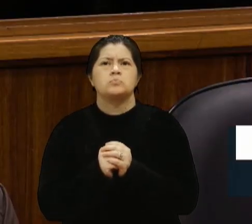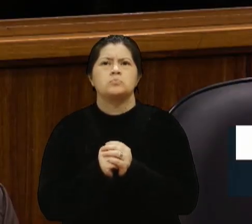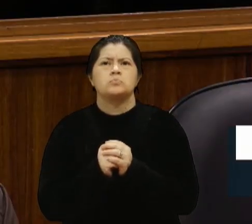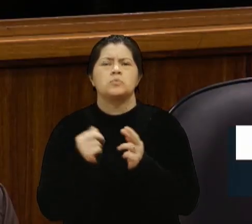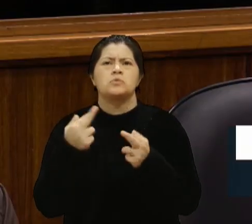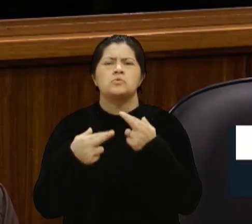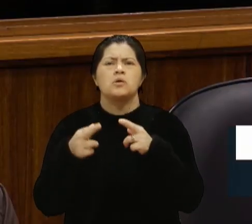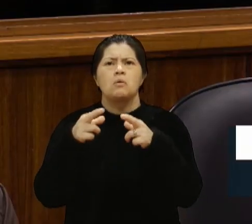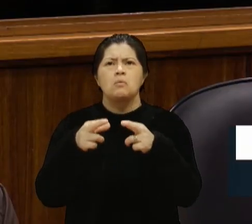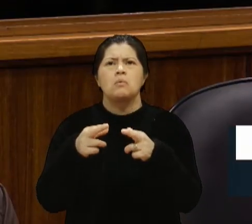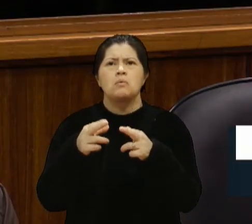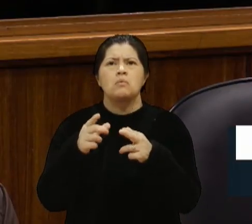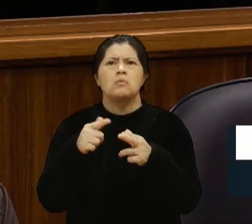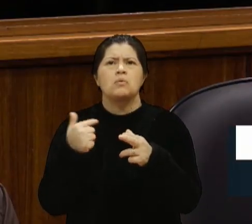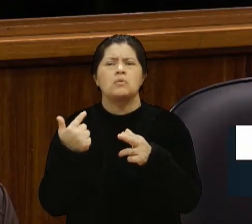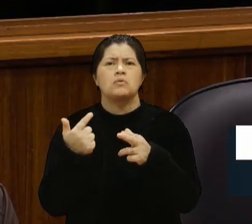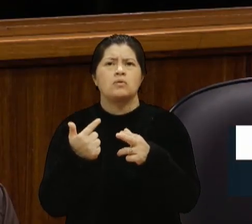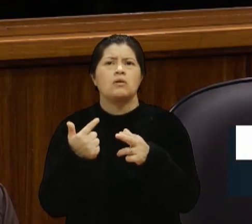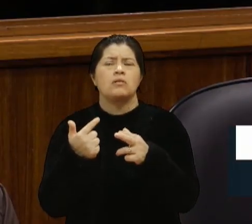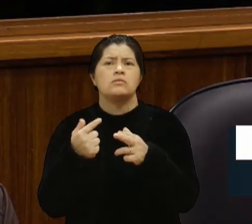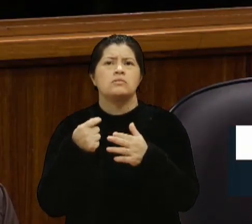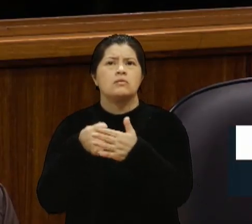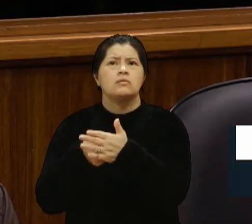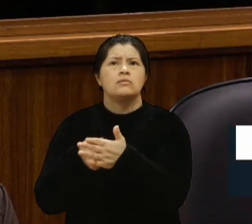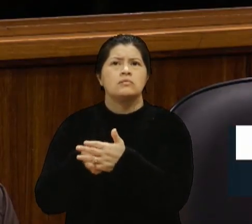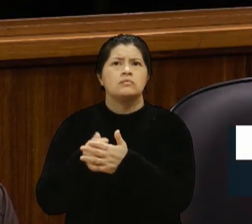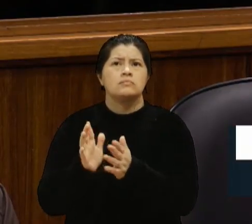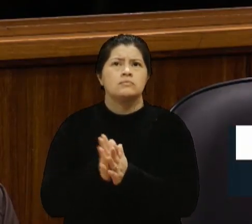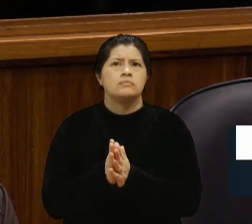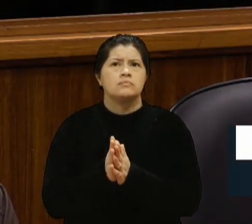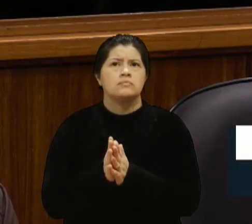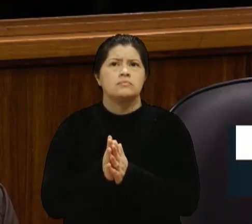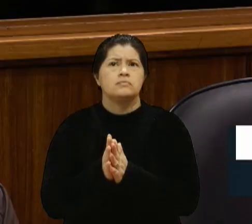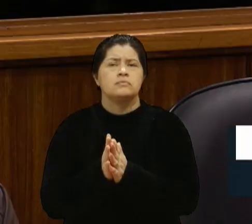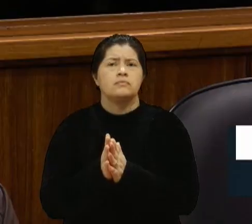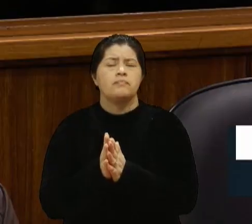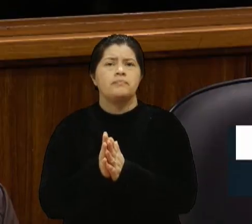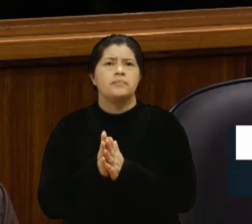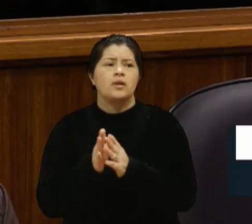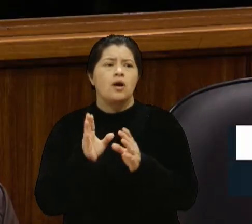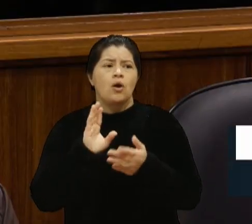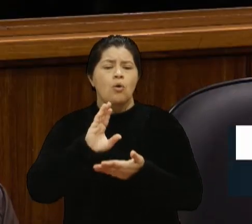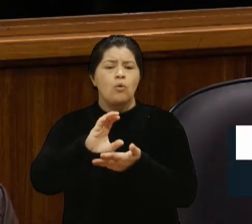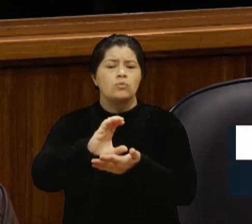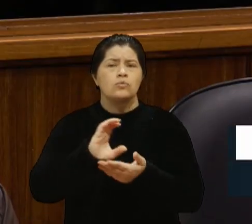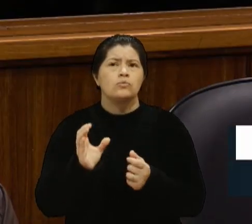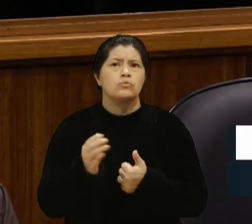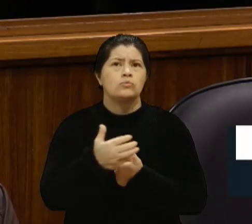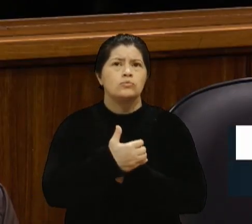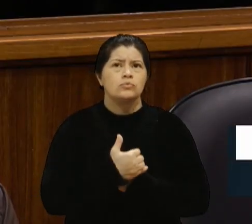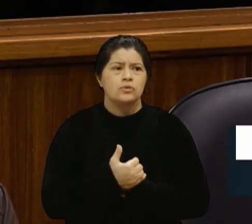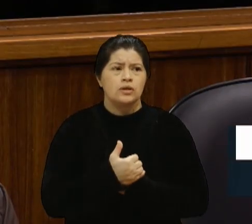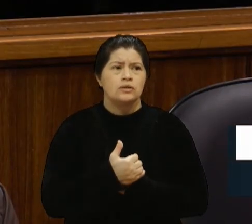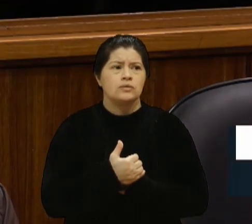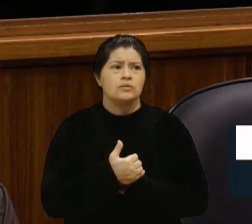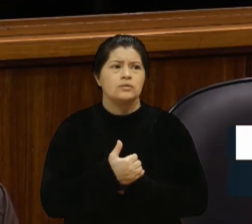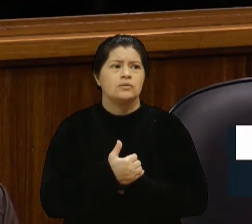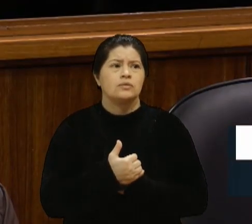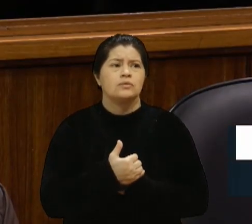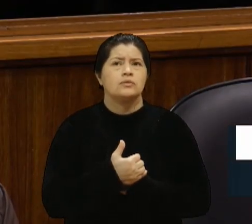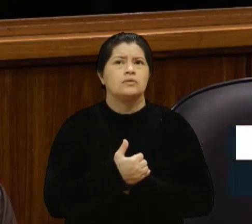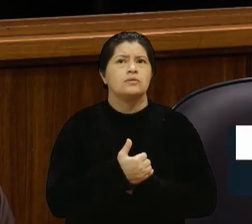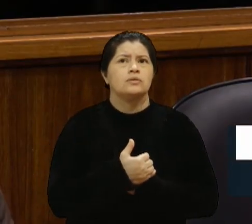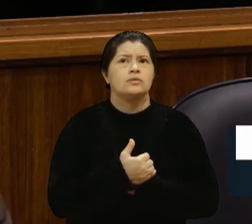enfrenta, um desafio que a gente enfrenta relacionado ao Conselho Tutelar. A gente atualmente conta com um número muito